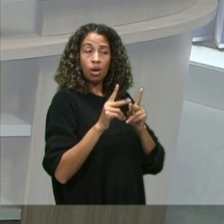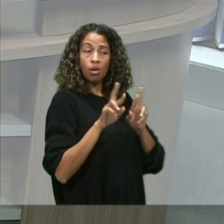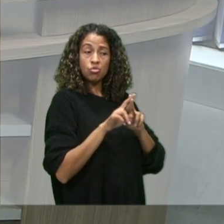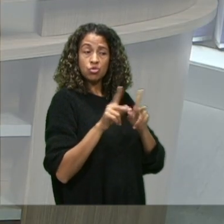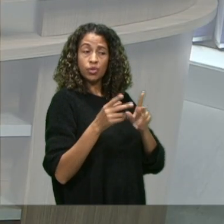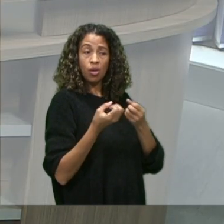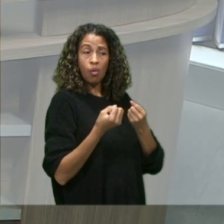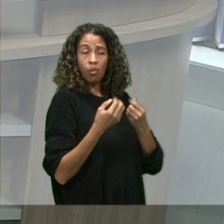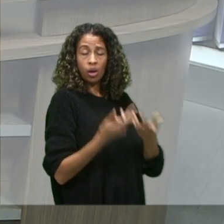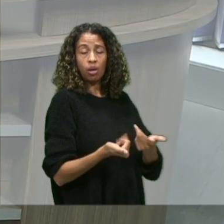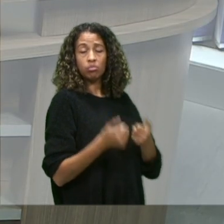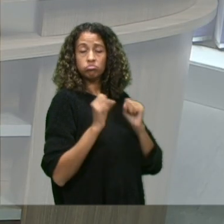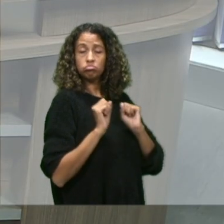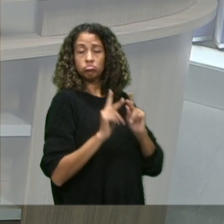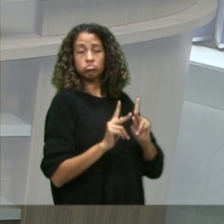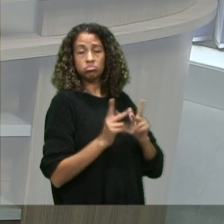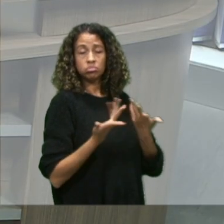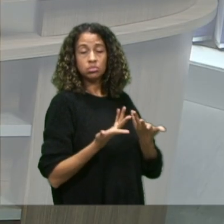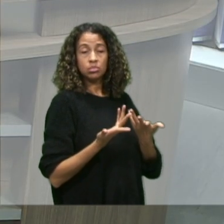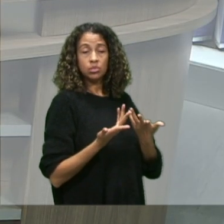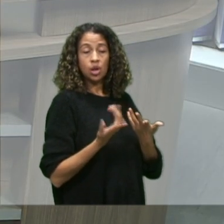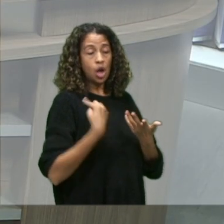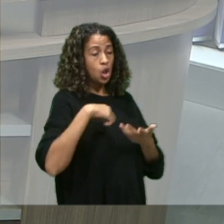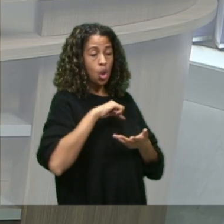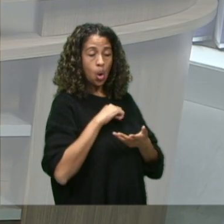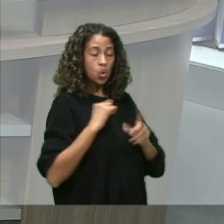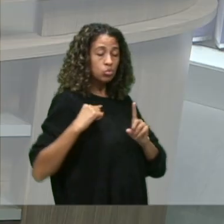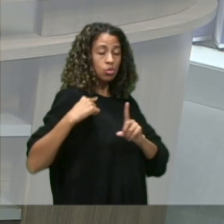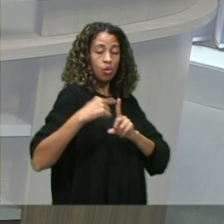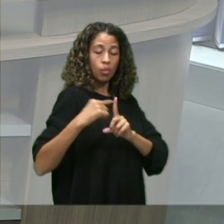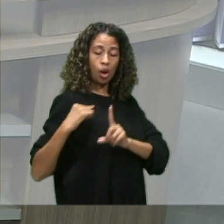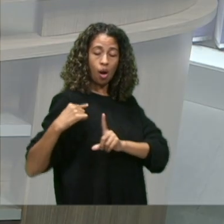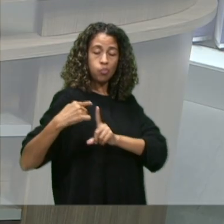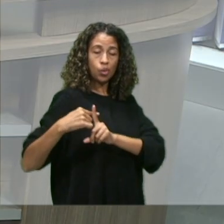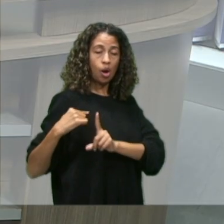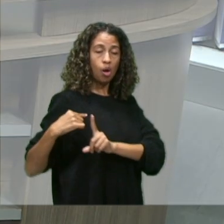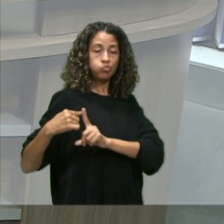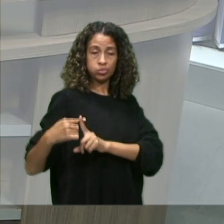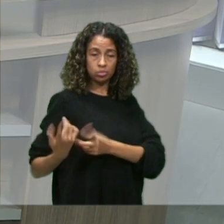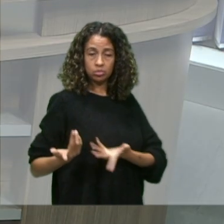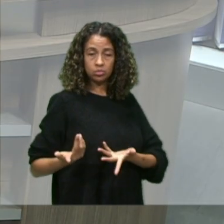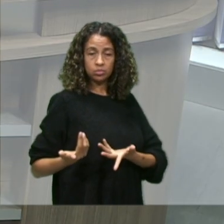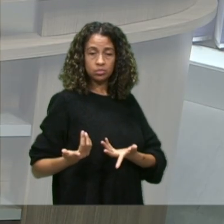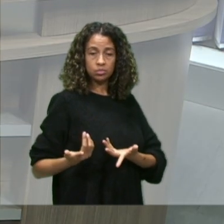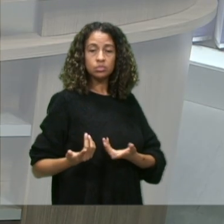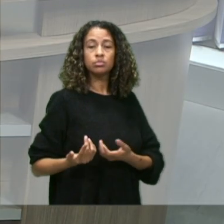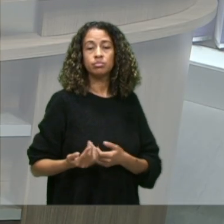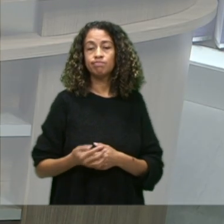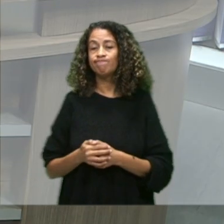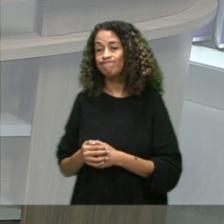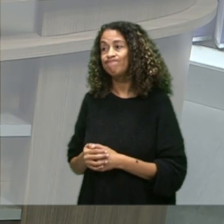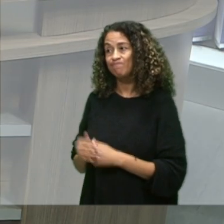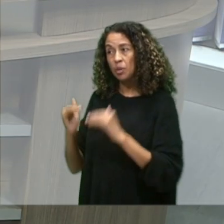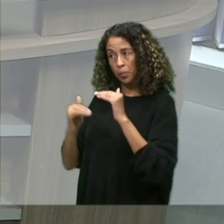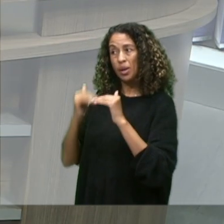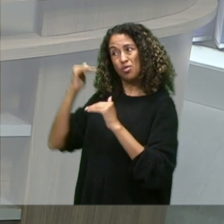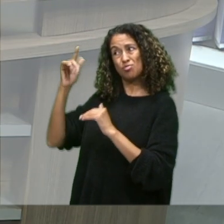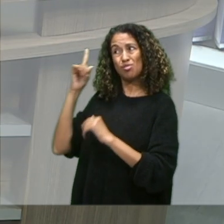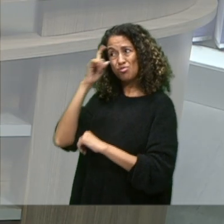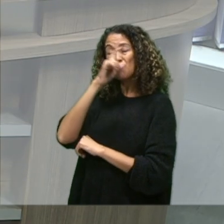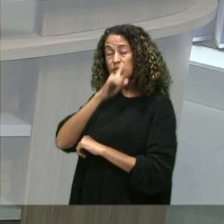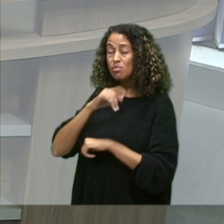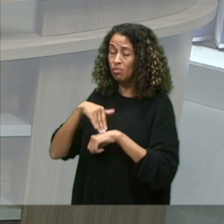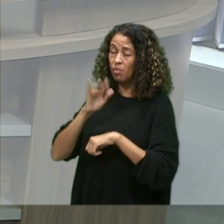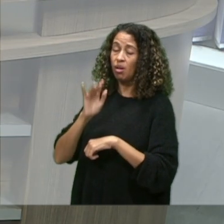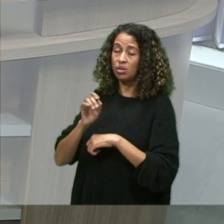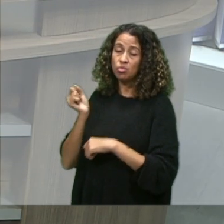mas está tudo bem, a gente está aqui para somar. Não é? Nesse sentido. E os adultos é um pouquinho mais difícil, às vezes, né?